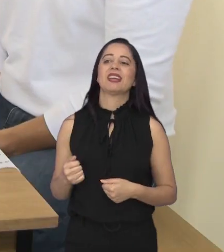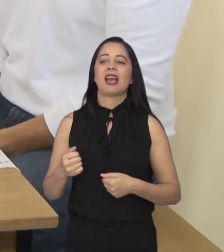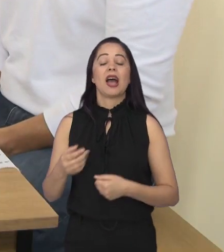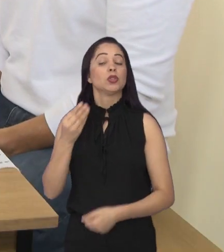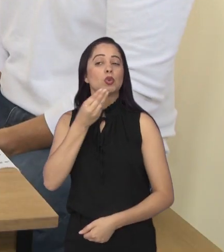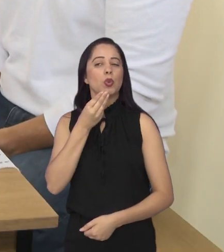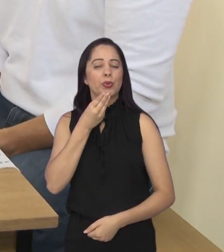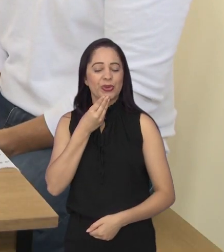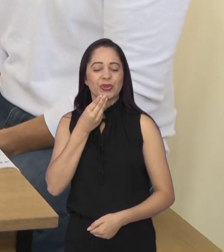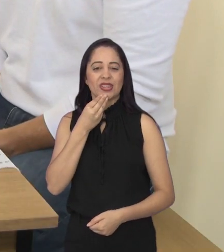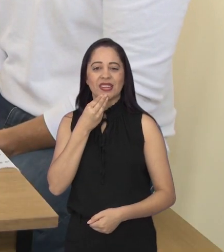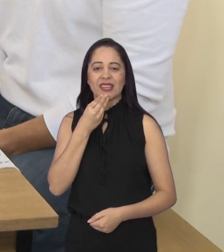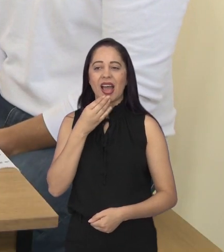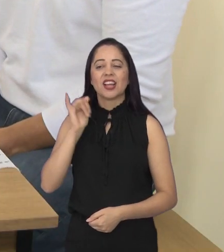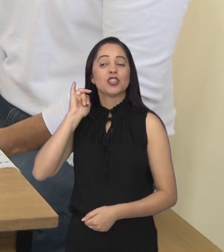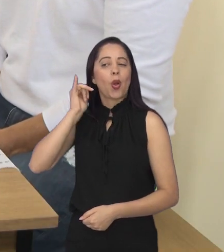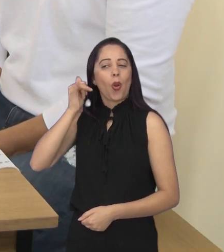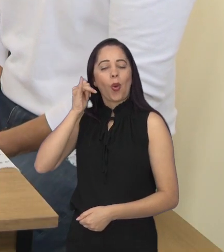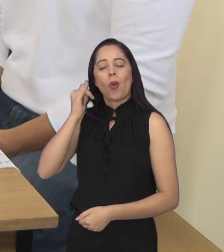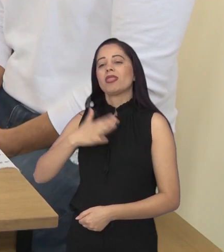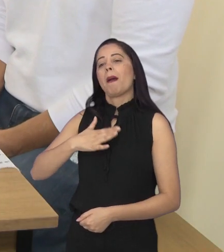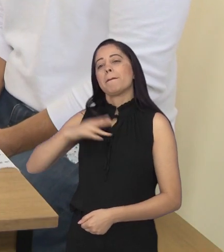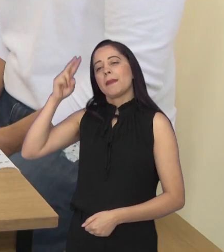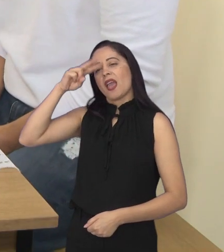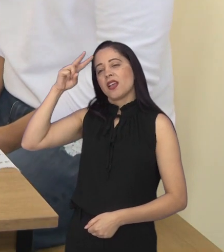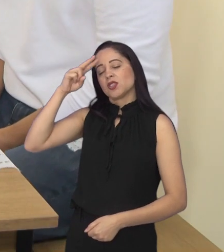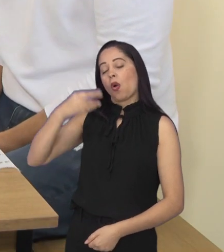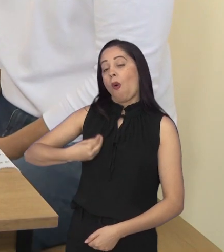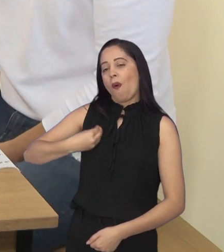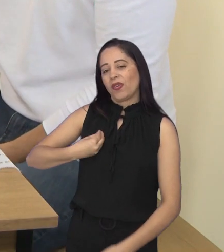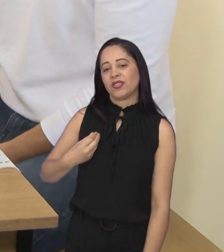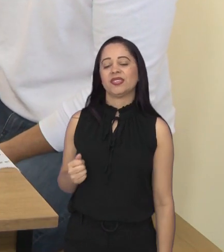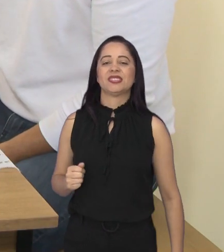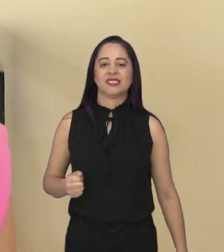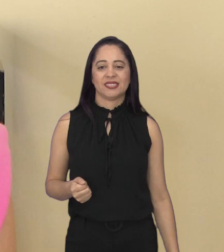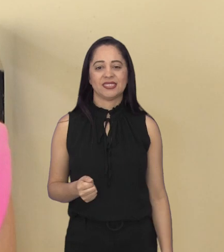agradecer vocês pela oportunidade de estar aqui contando um pouco da nossa história.